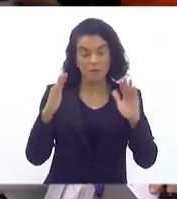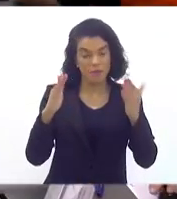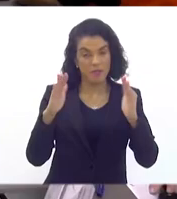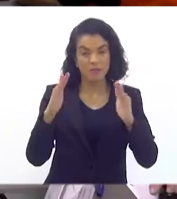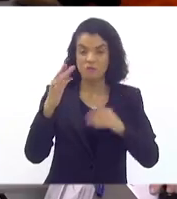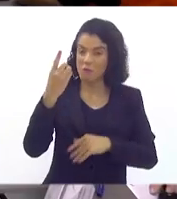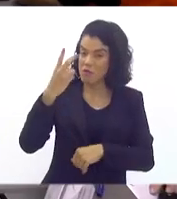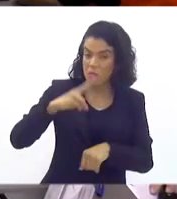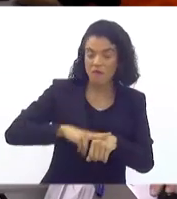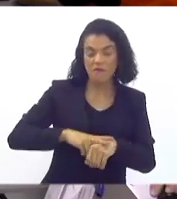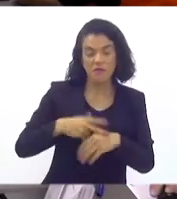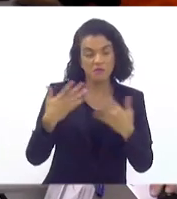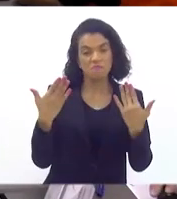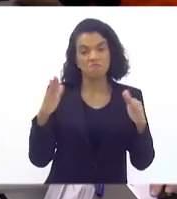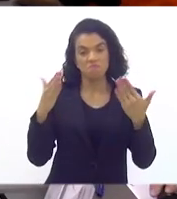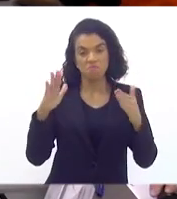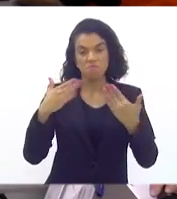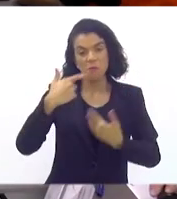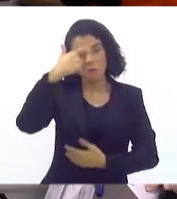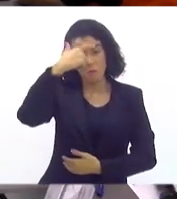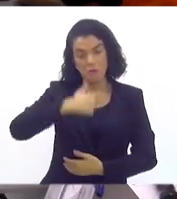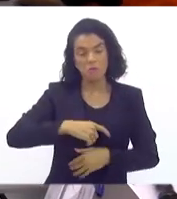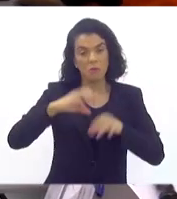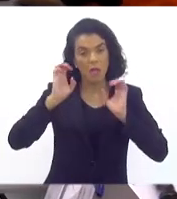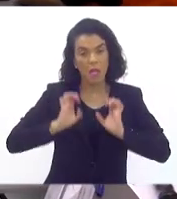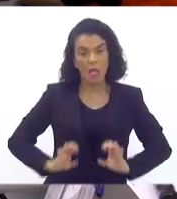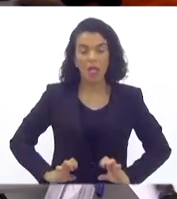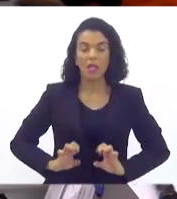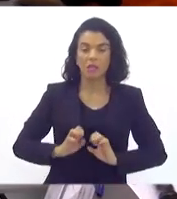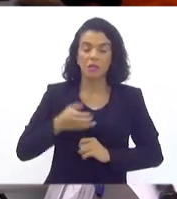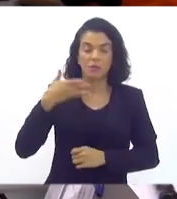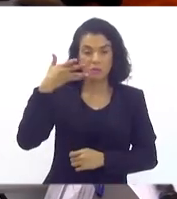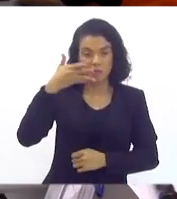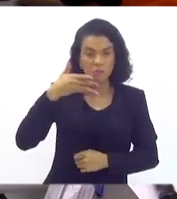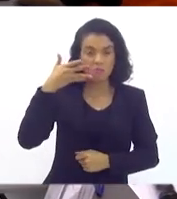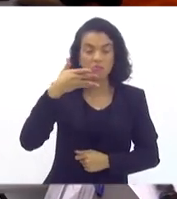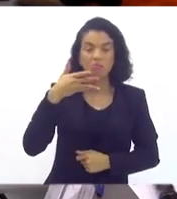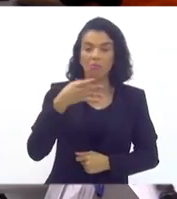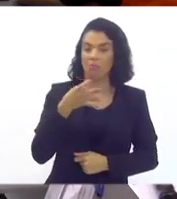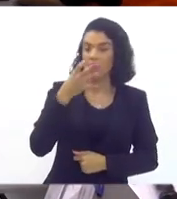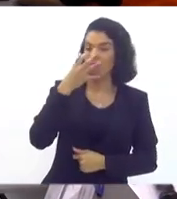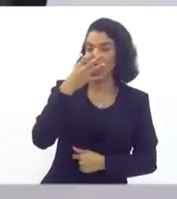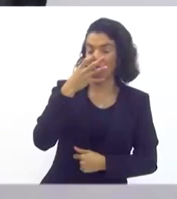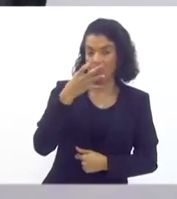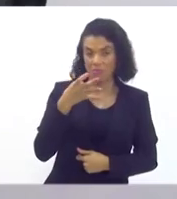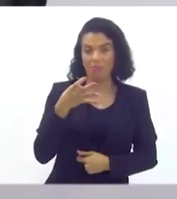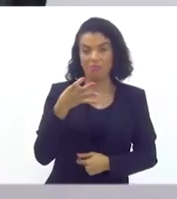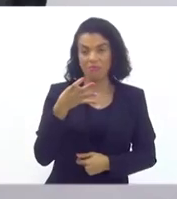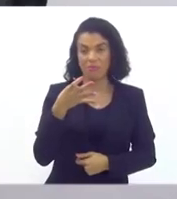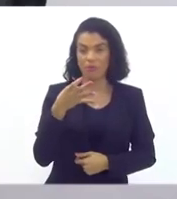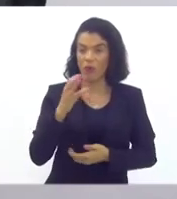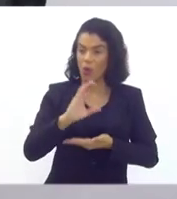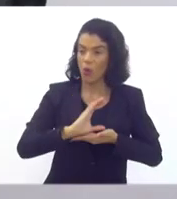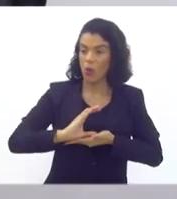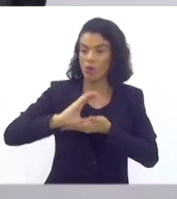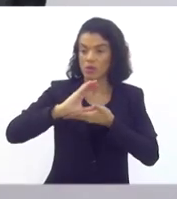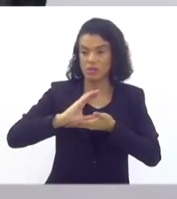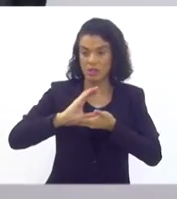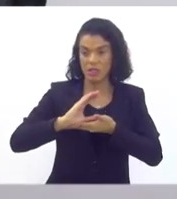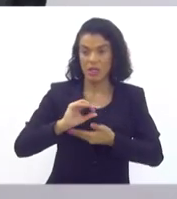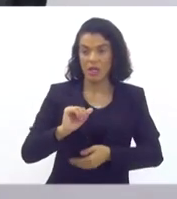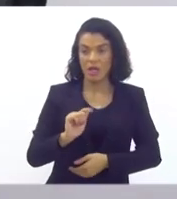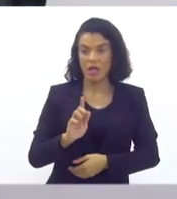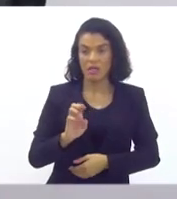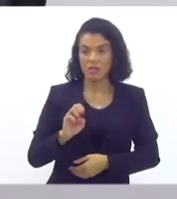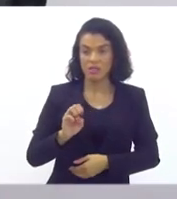vez pela coerência pela decência sempre em suas palavras não nos admira delegado Fernando Morais Conselheiro da